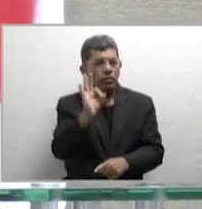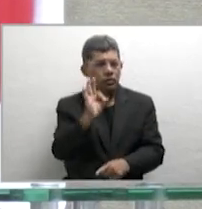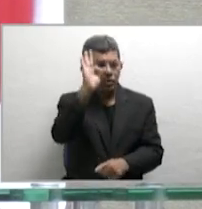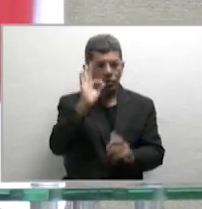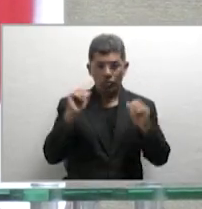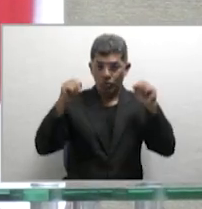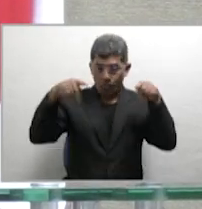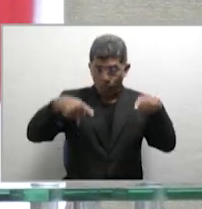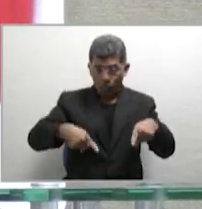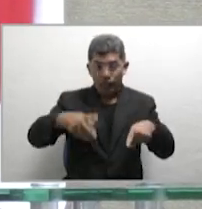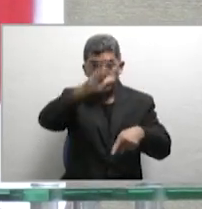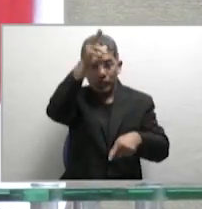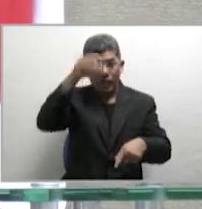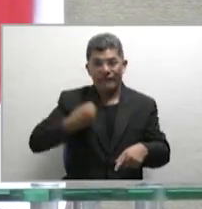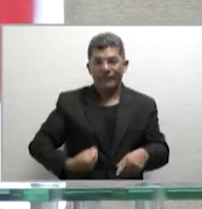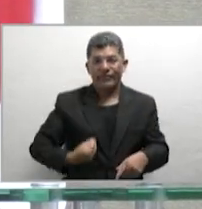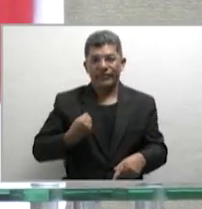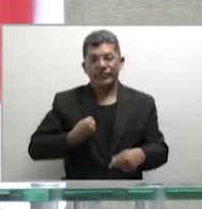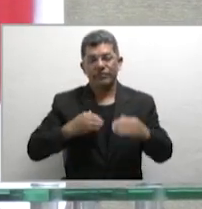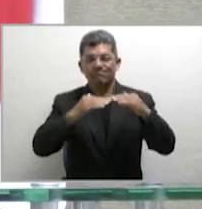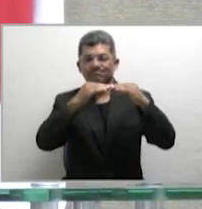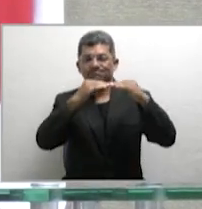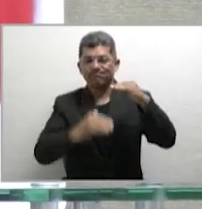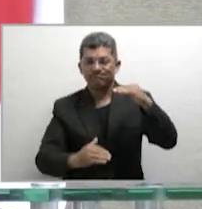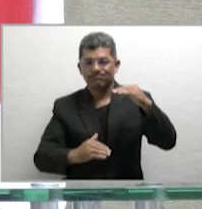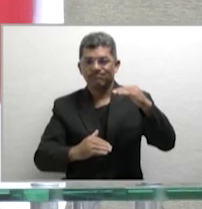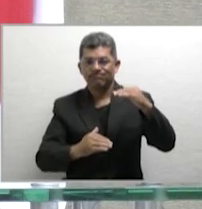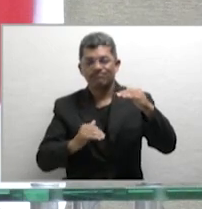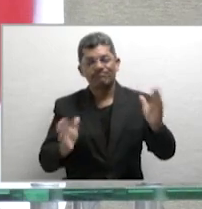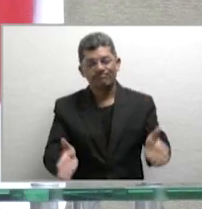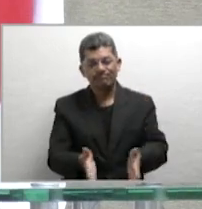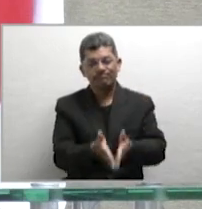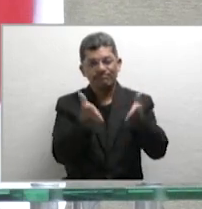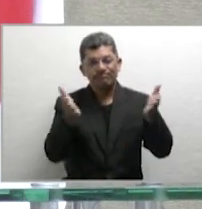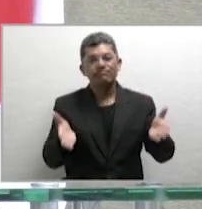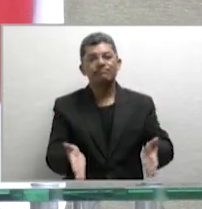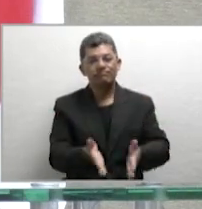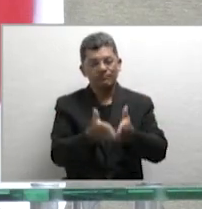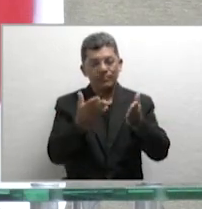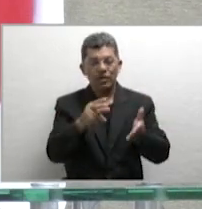58% ainda vive abaixo da linha de pobreza.